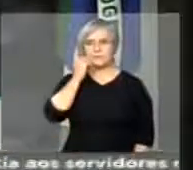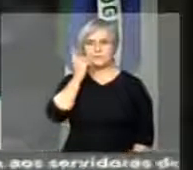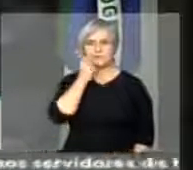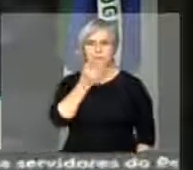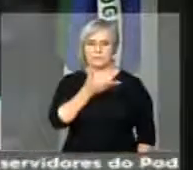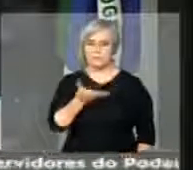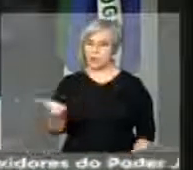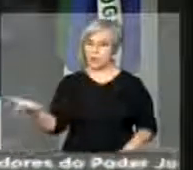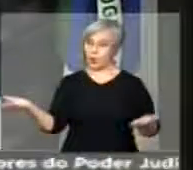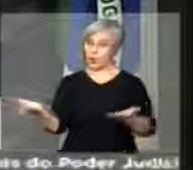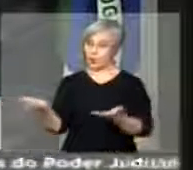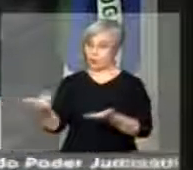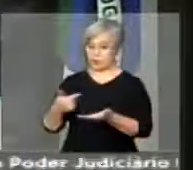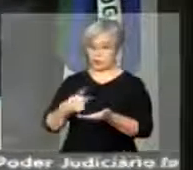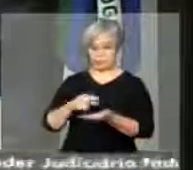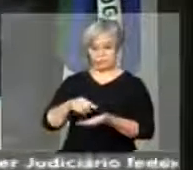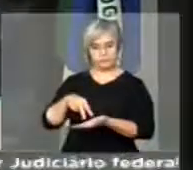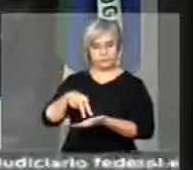aqui